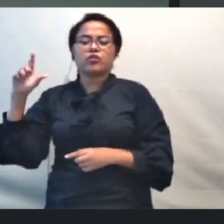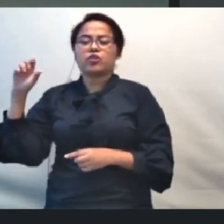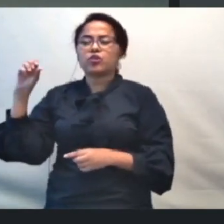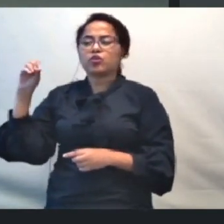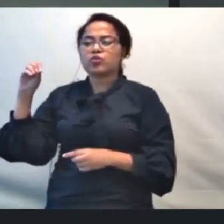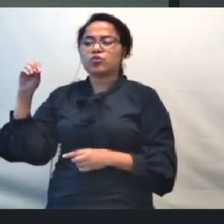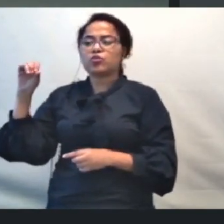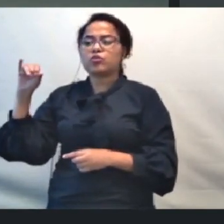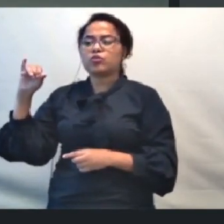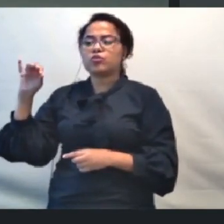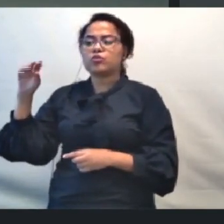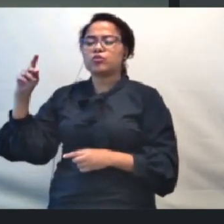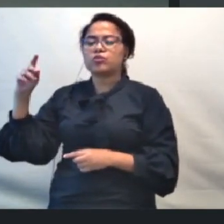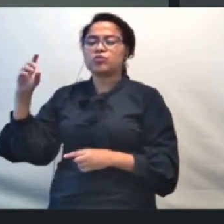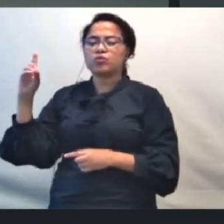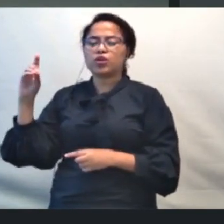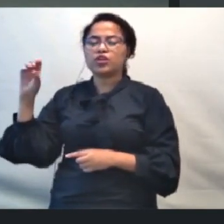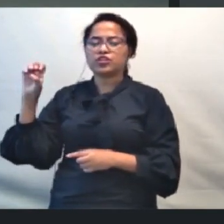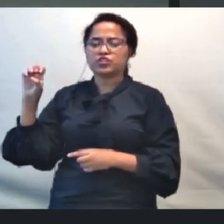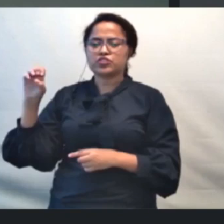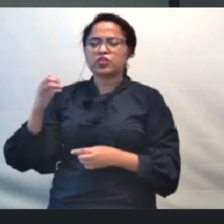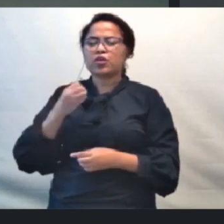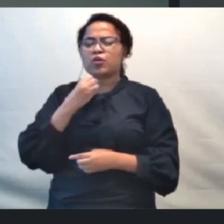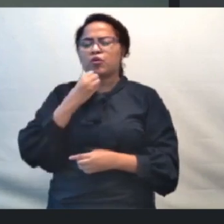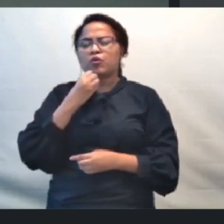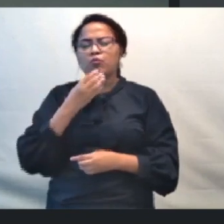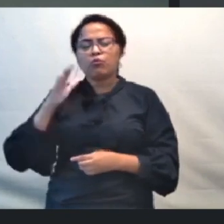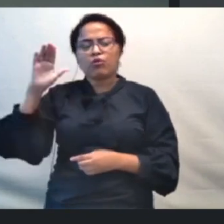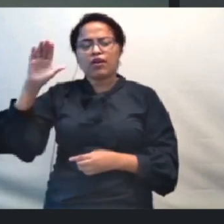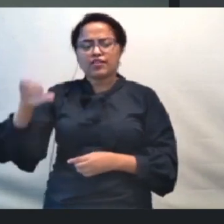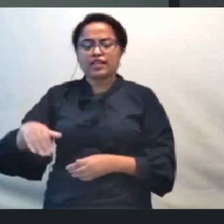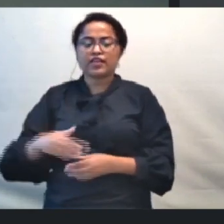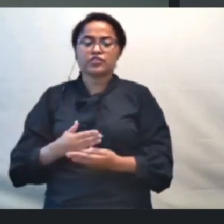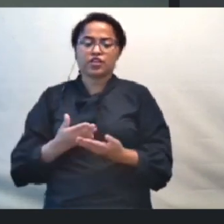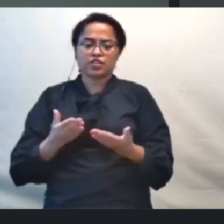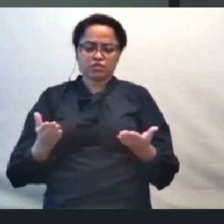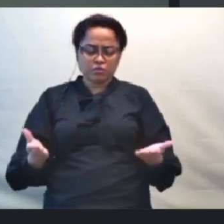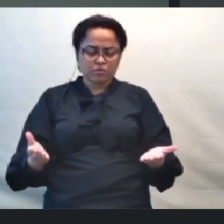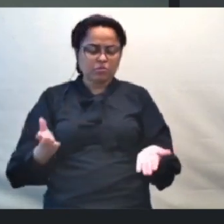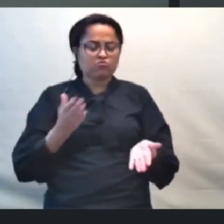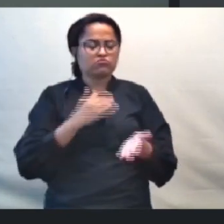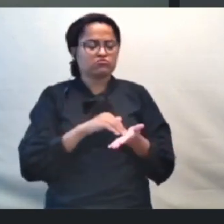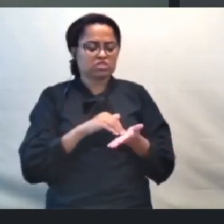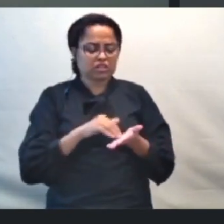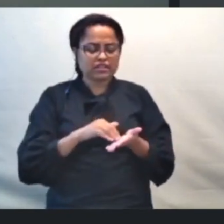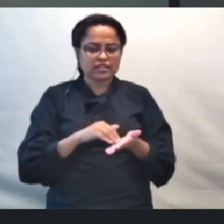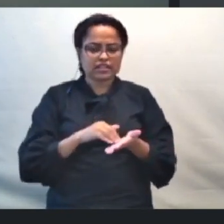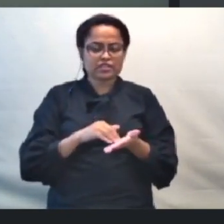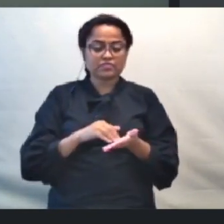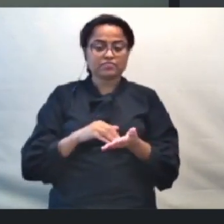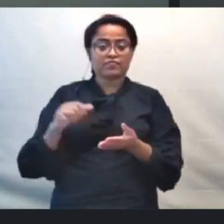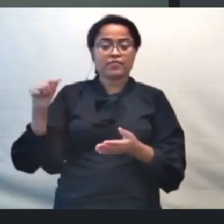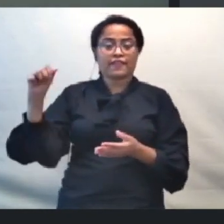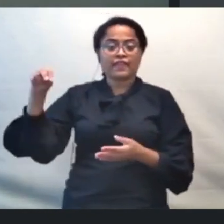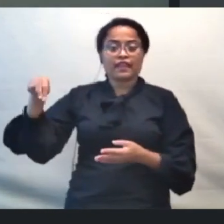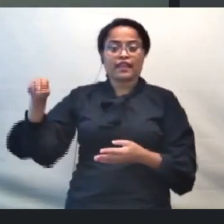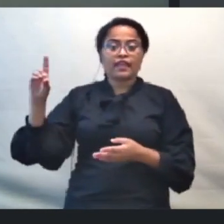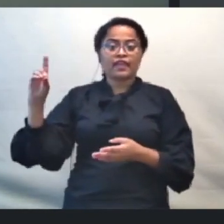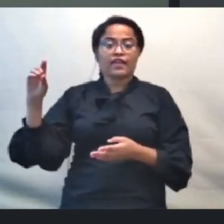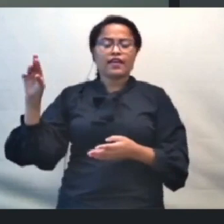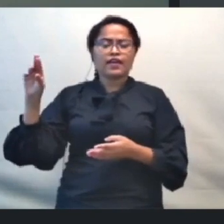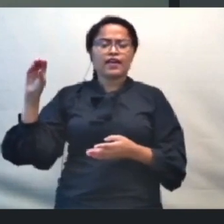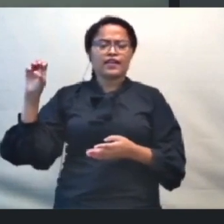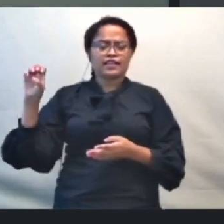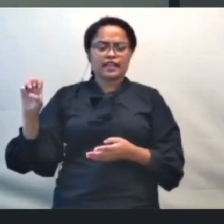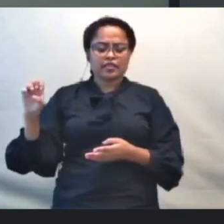Boa tarde a todos. Boa tarde a todos os secretários, né? André, assim, os números que foram apresentados, até pegar